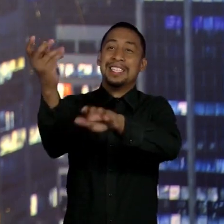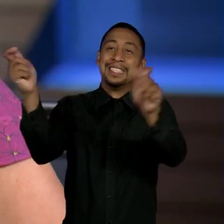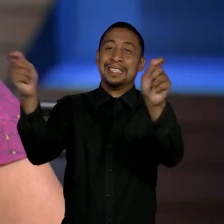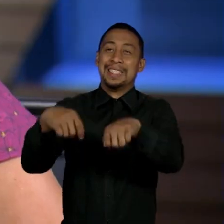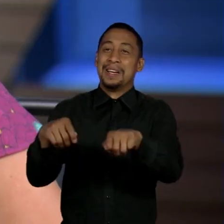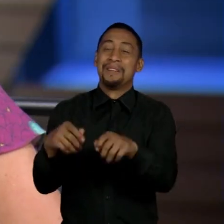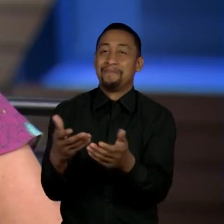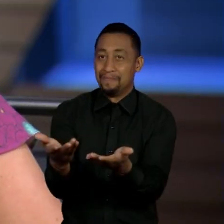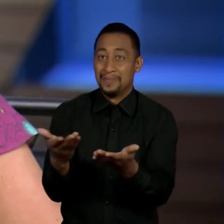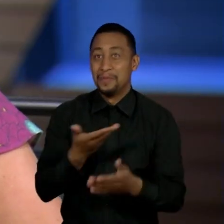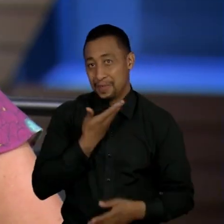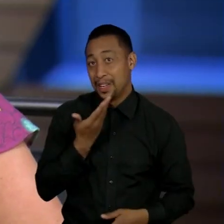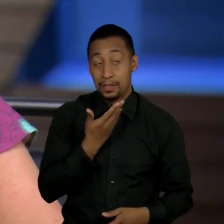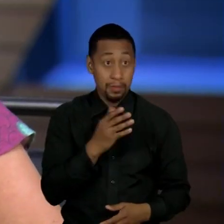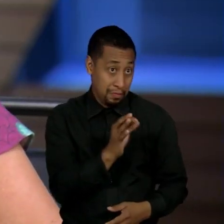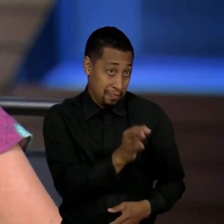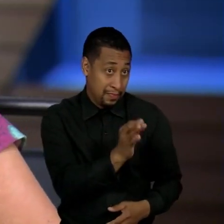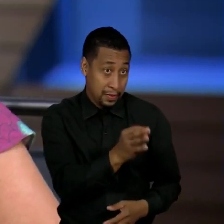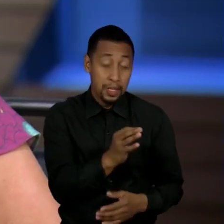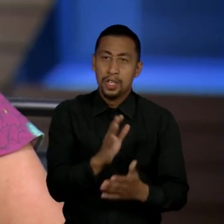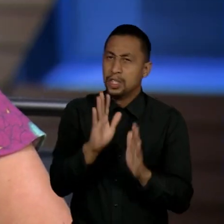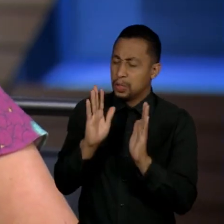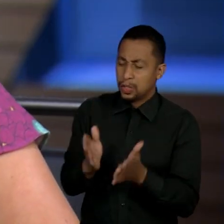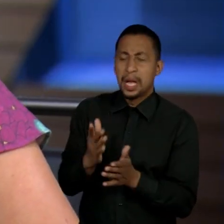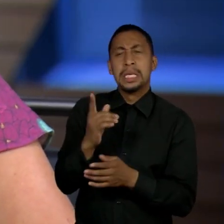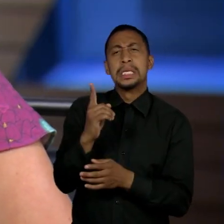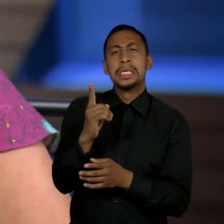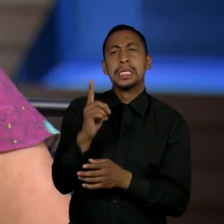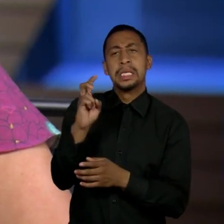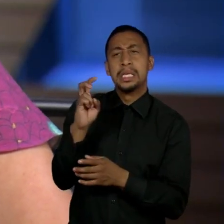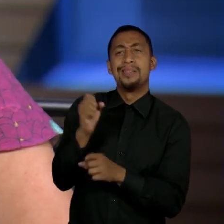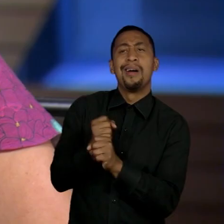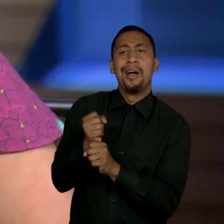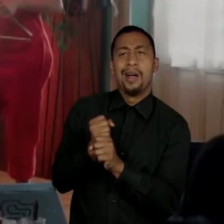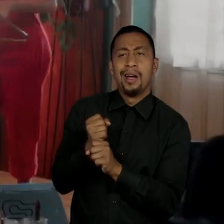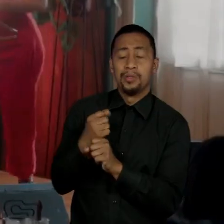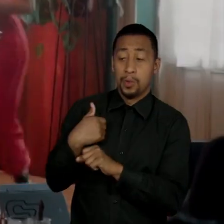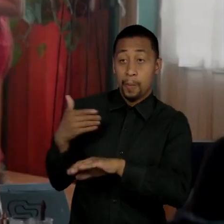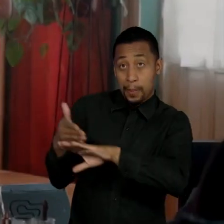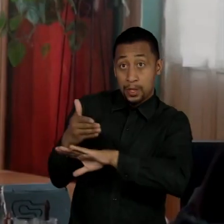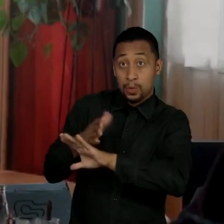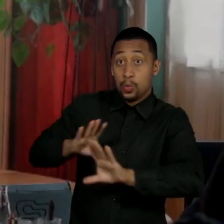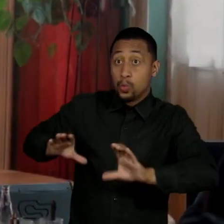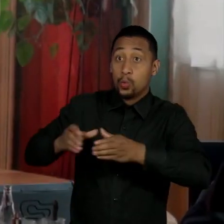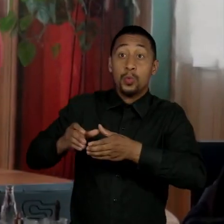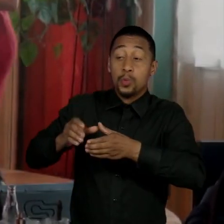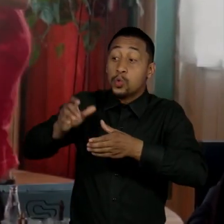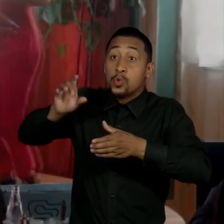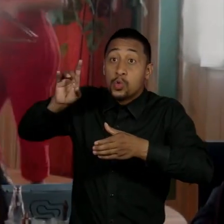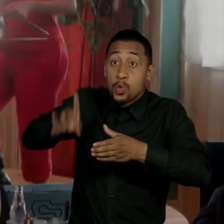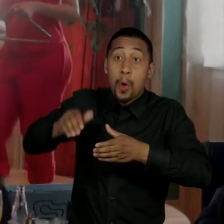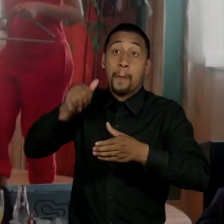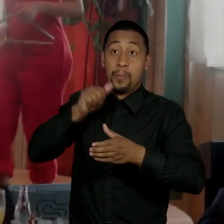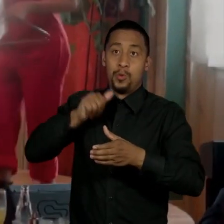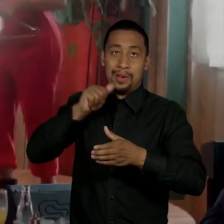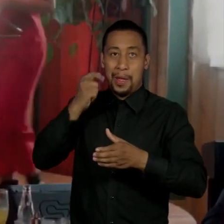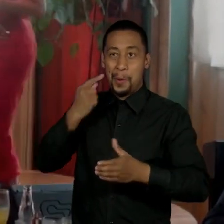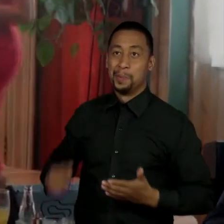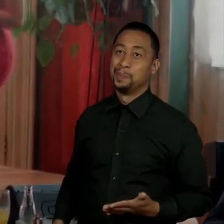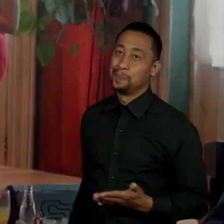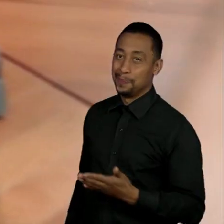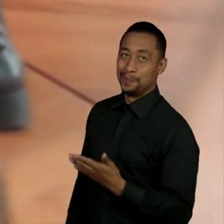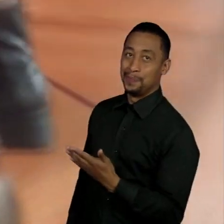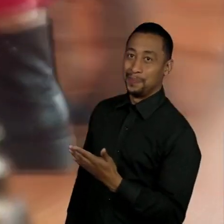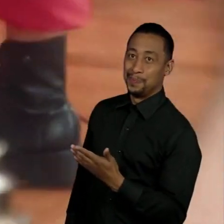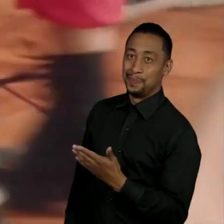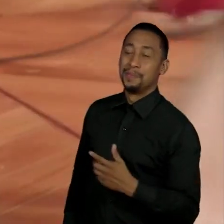há 15 anos parte do trio Mana Flor. É um trio de forró de mulheres. Então, isso há 15 anos atrás era uma novidade.